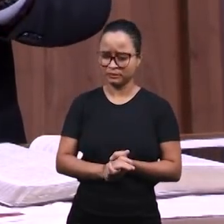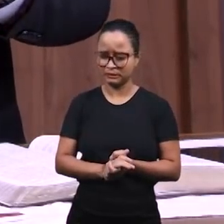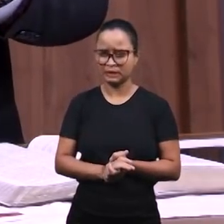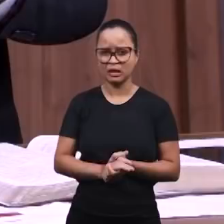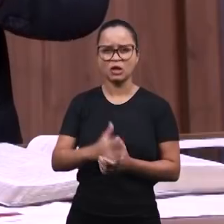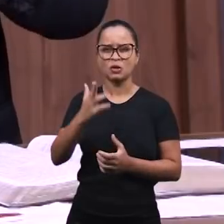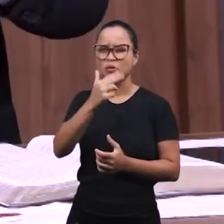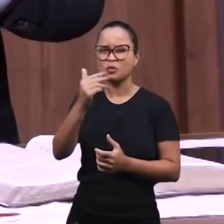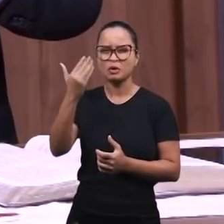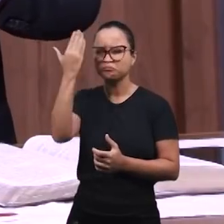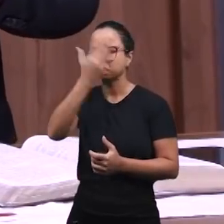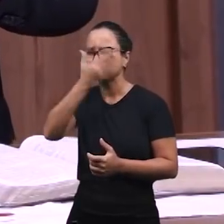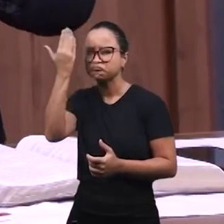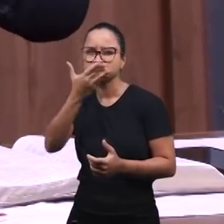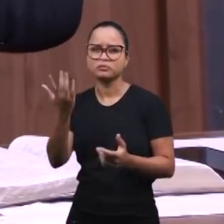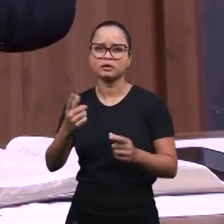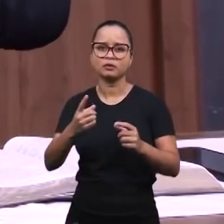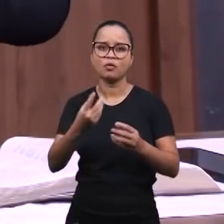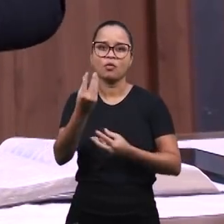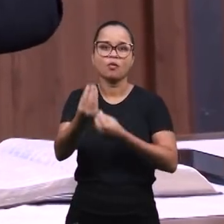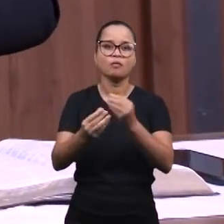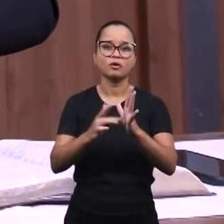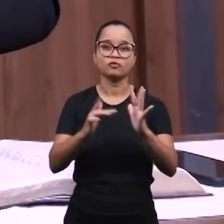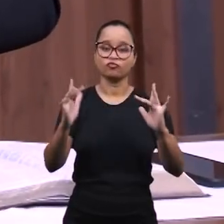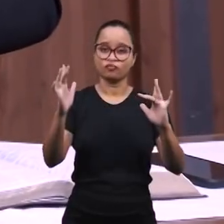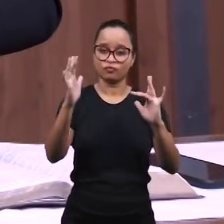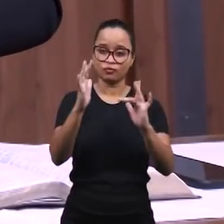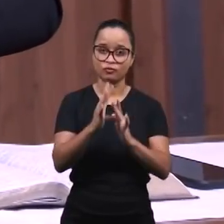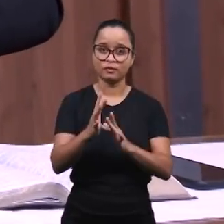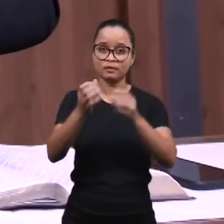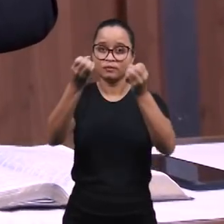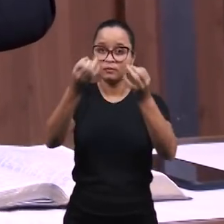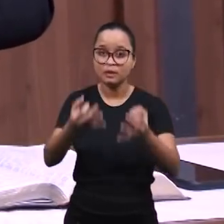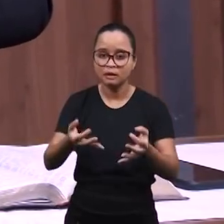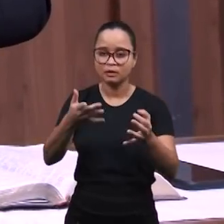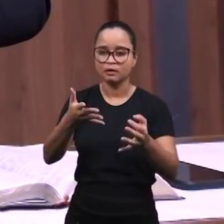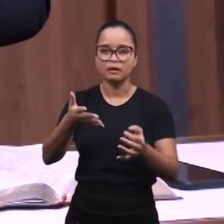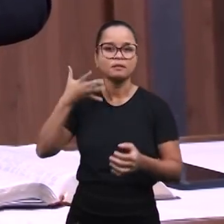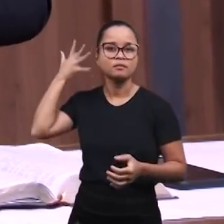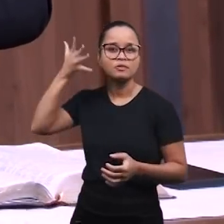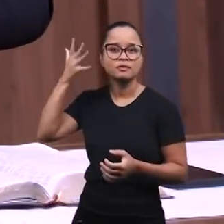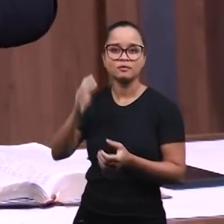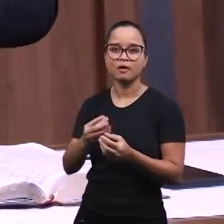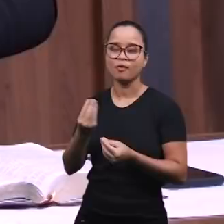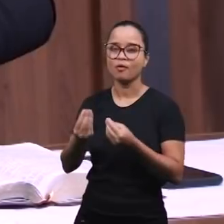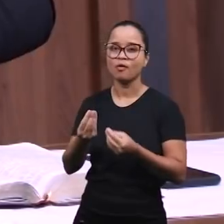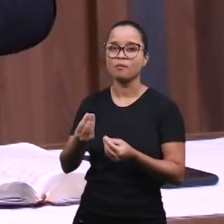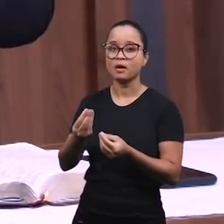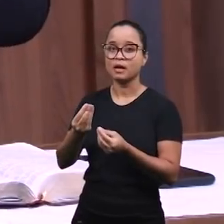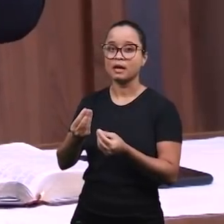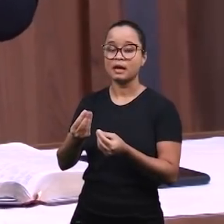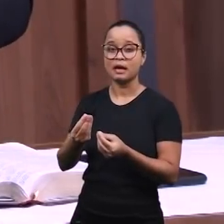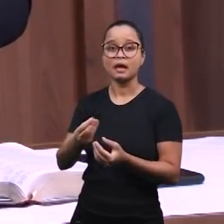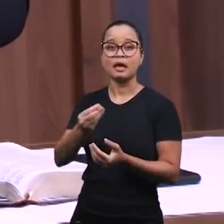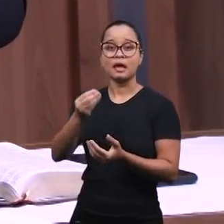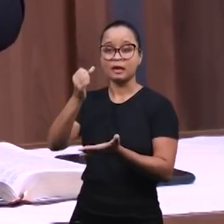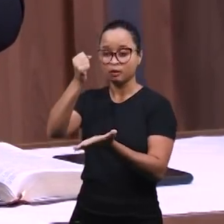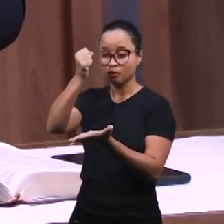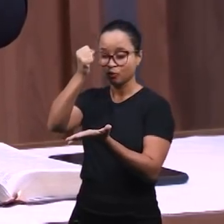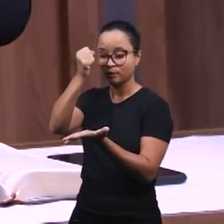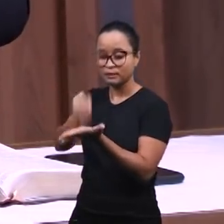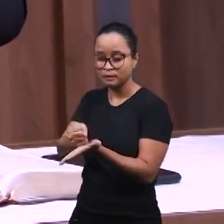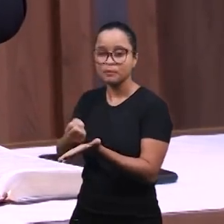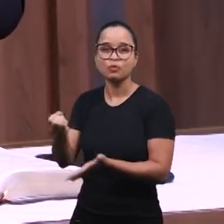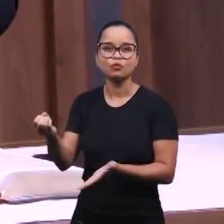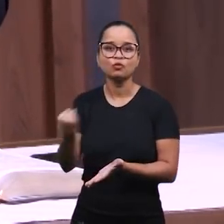ouvido falar, desconheciam. E, de fato, o que o Senhor Jesus estava trazendo na sua mensagem era o Novo Testamento, ou